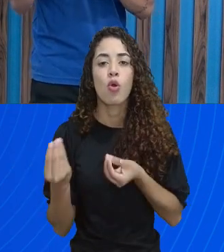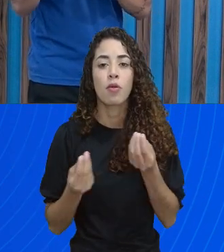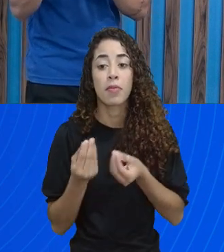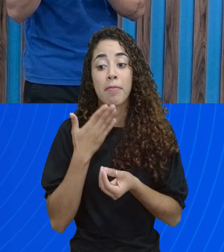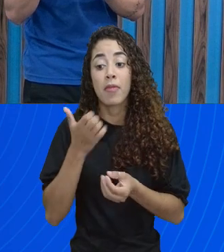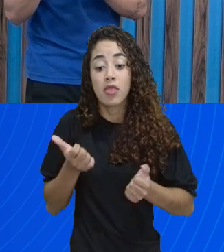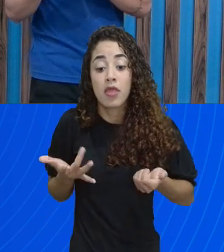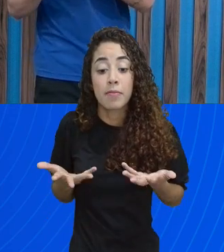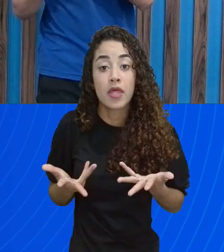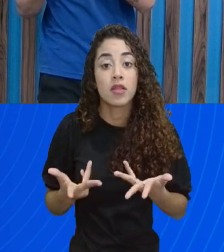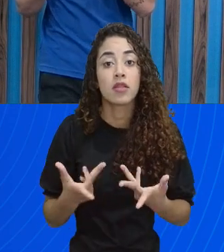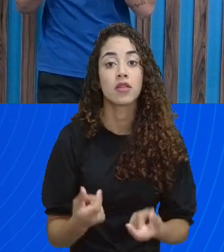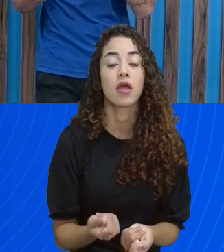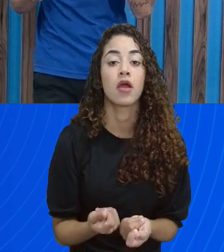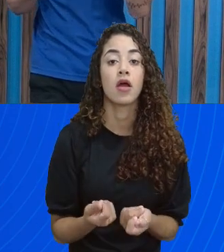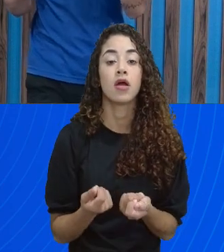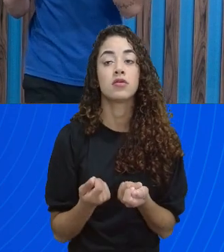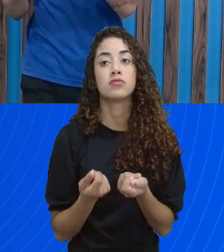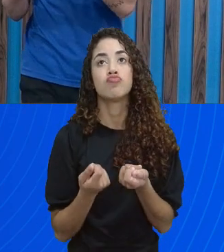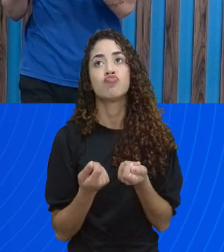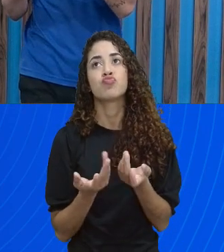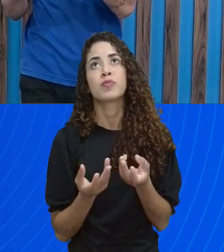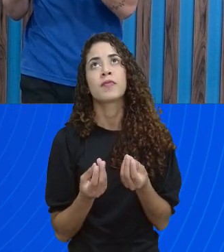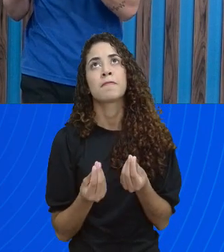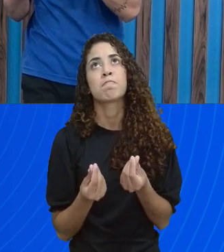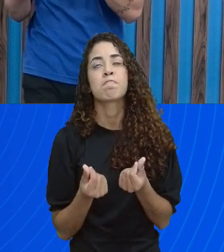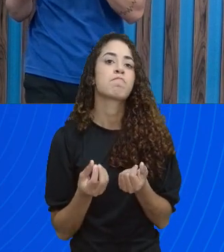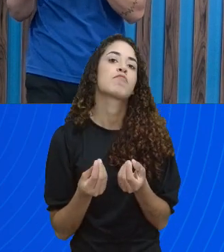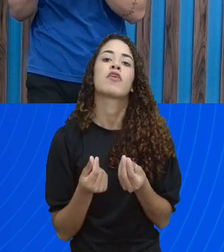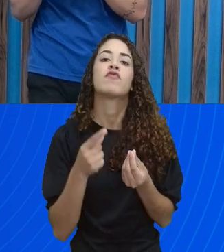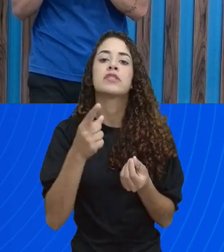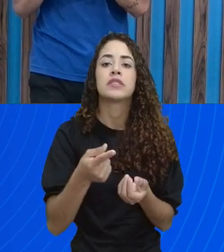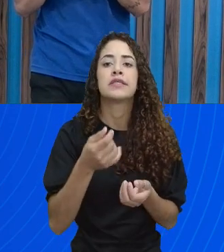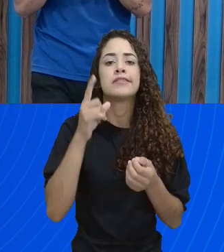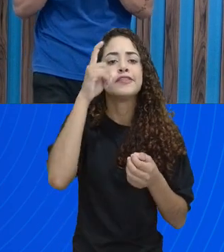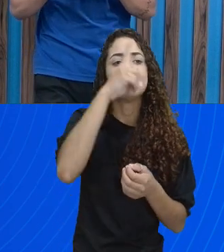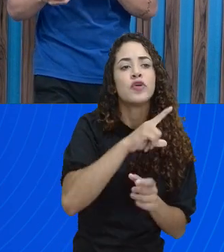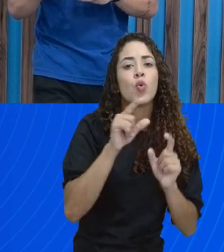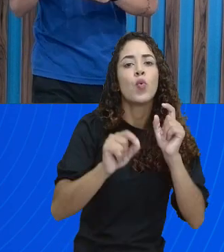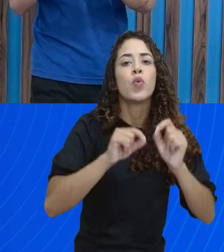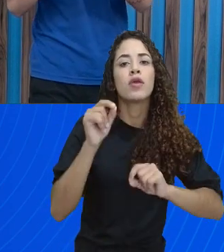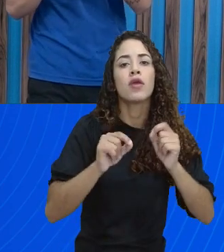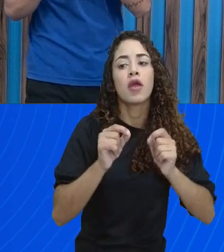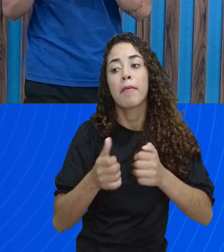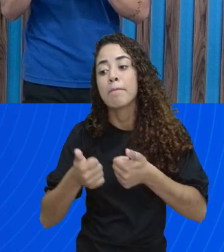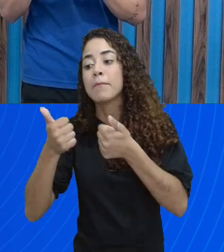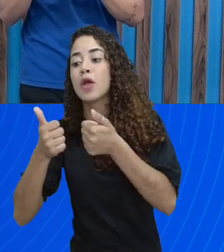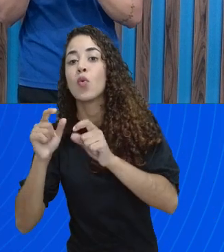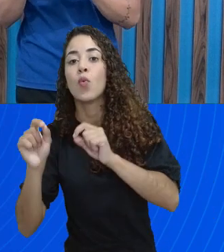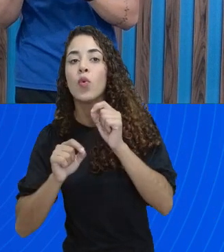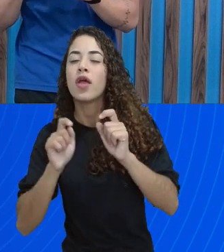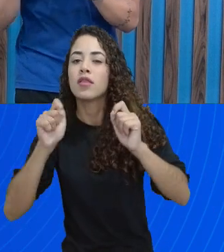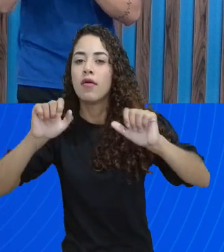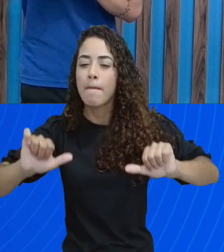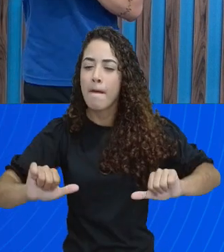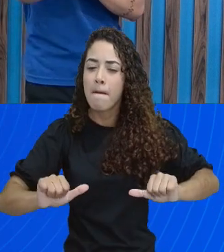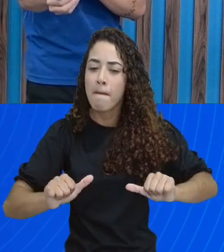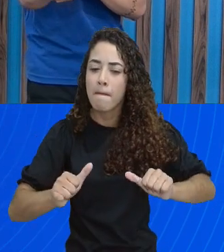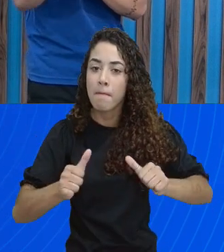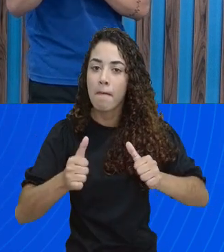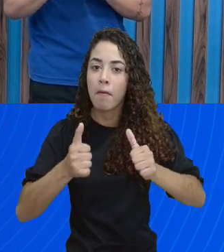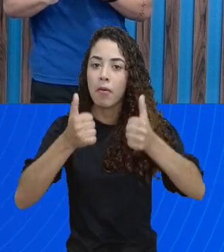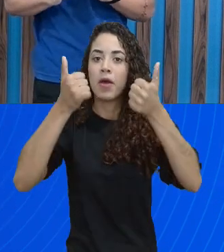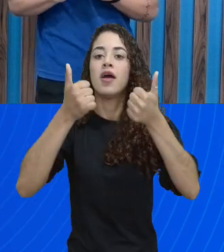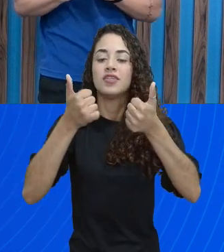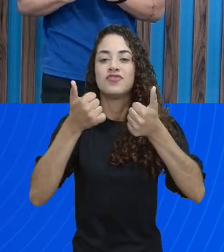melhores habilidades, onde estão os seus pontos fracos, para que você possa ir melhorando durante o treinamento e chegue